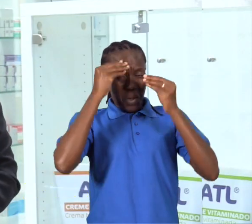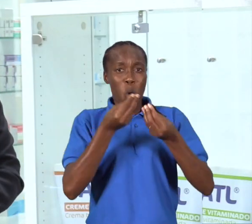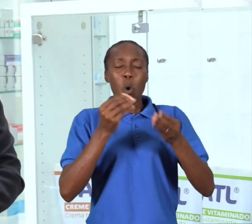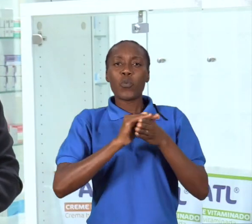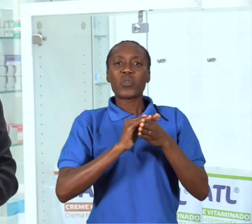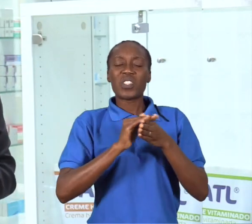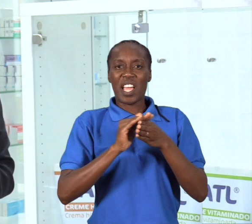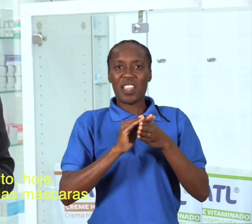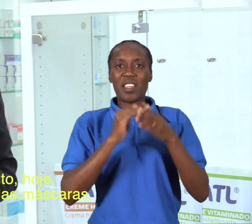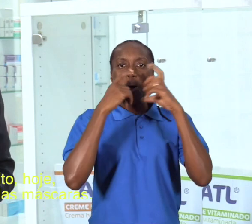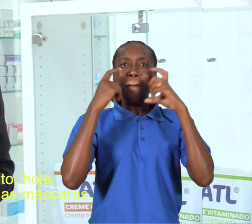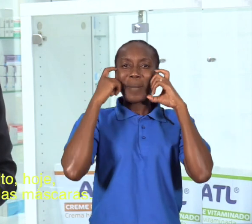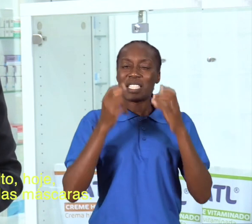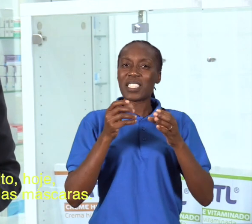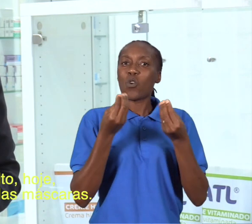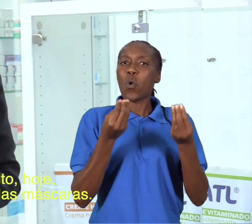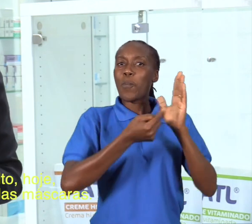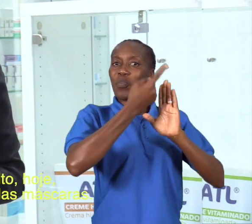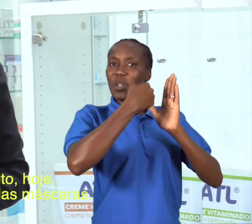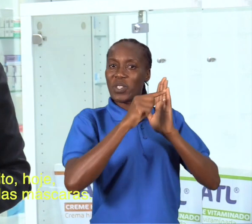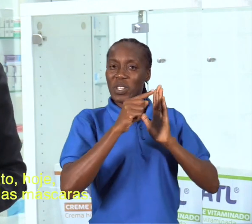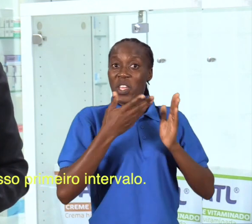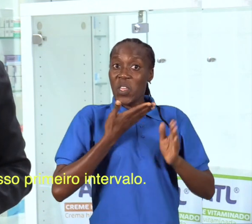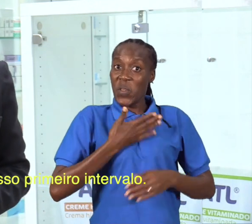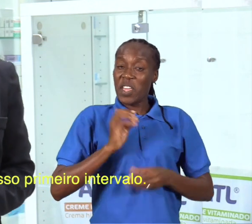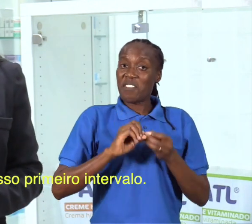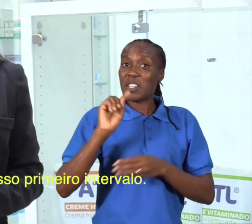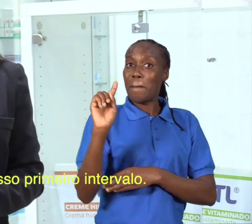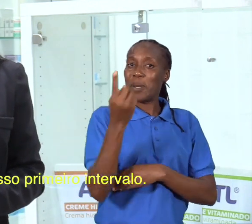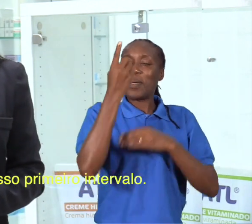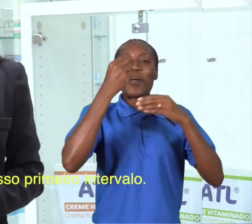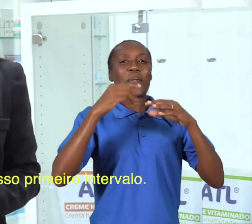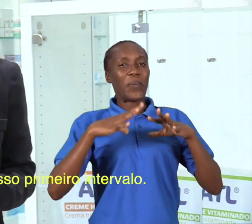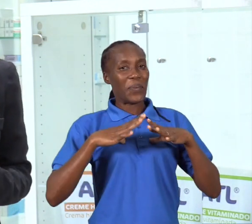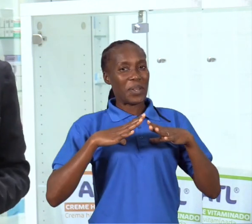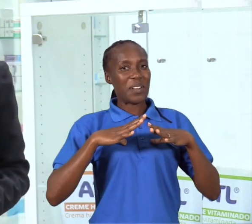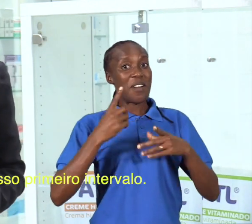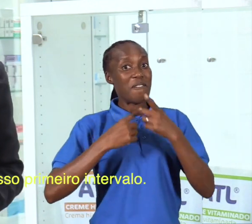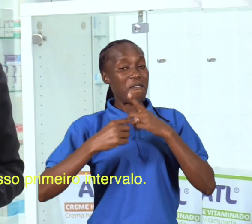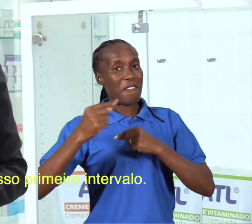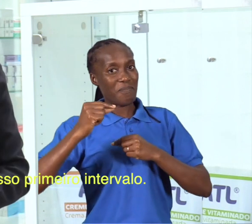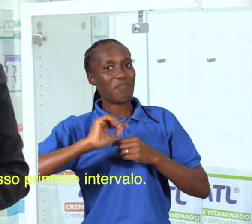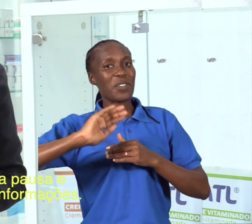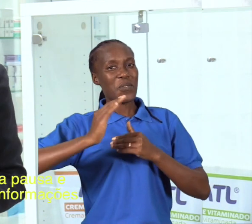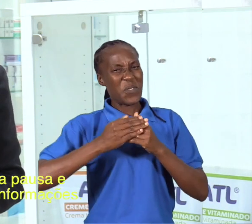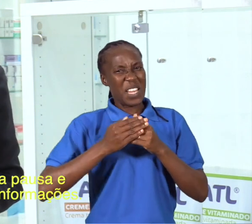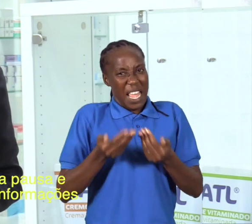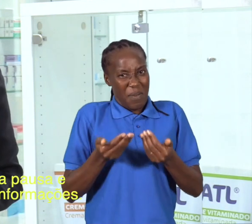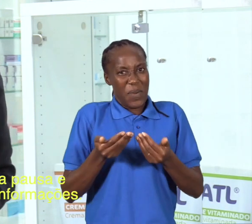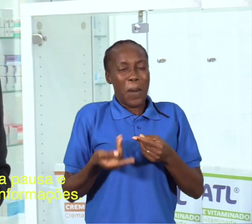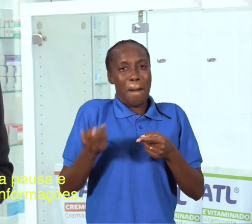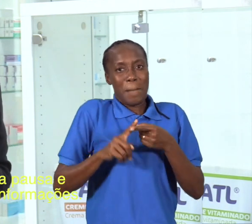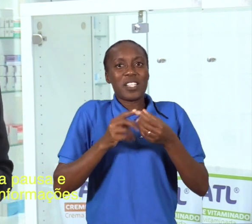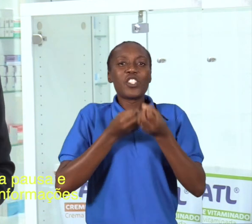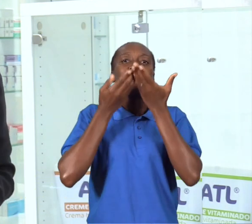hoje sobre o uso correto das máscaras, mas é momento de fazermos o nosso primeiro intervalo. Vamos a uma curta pausa